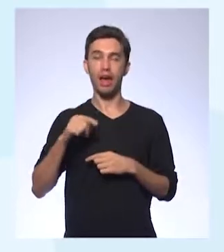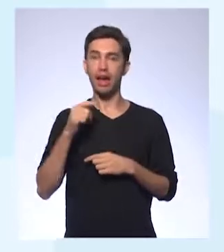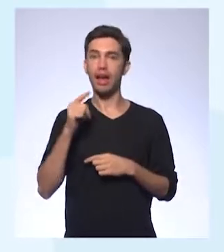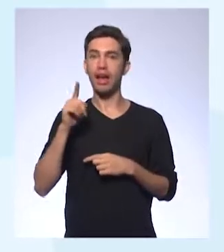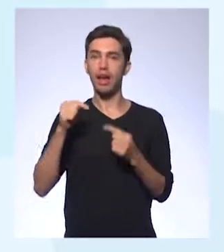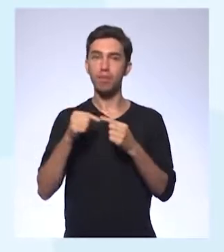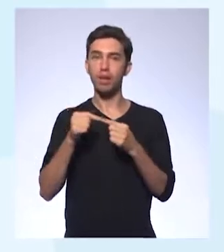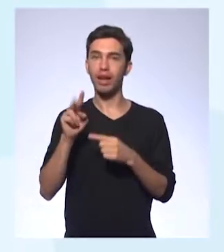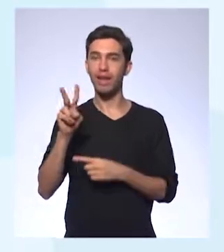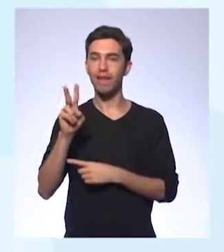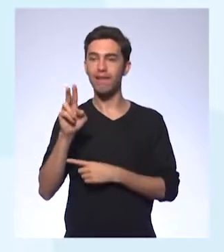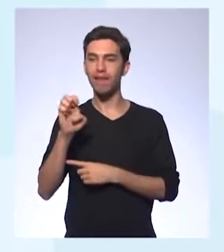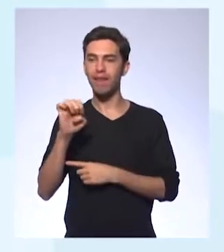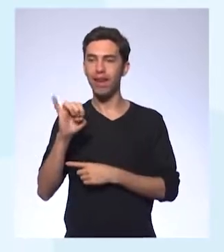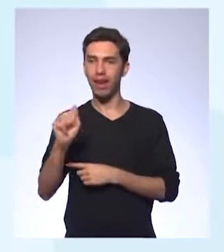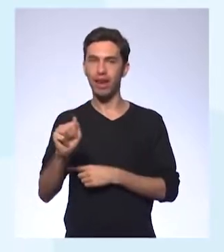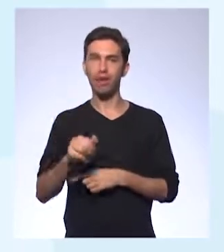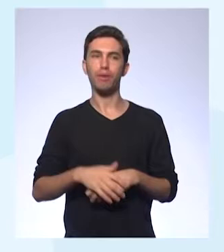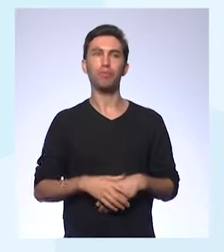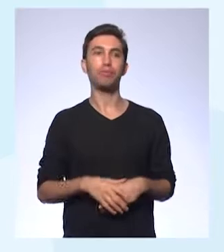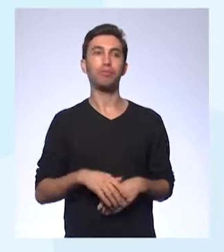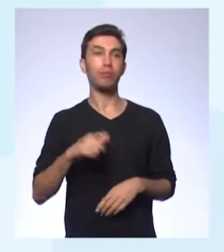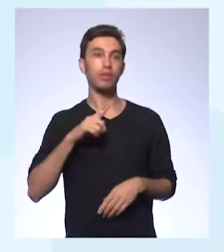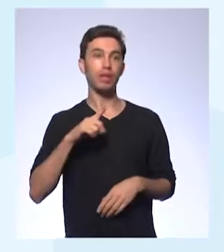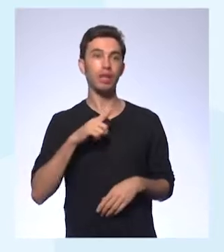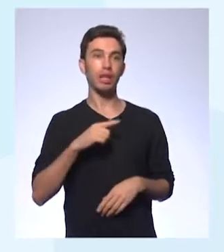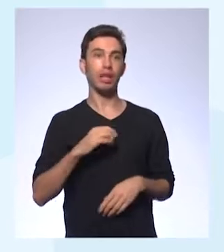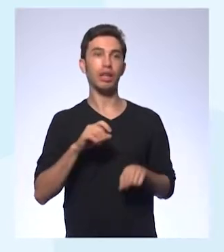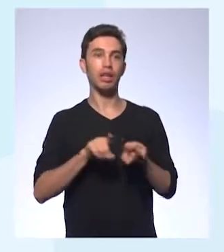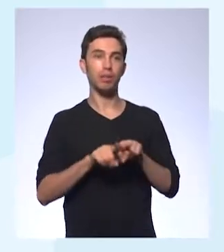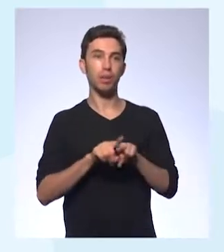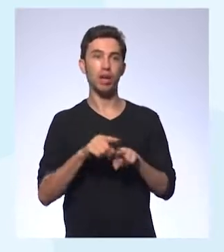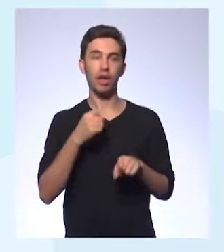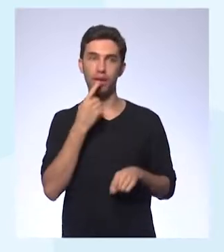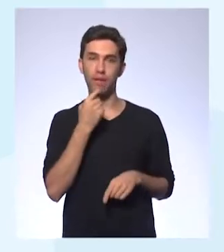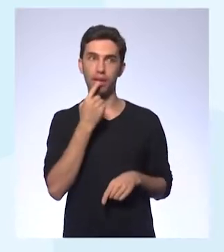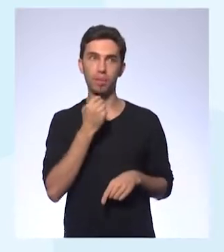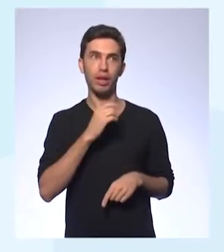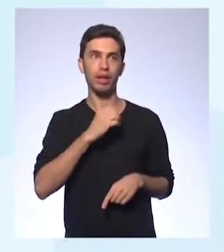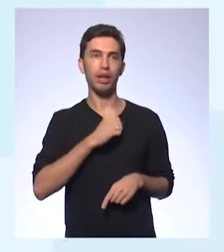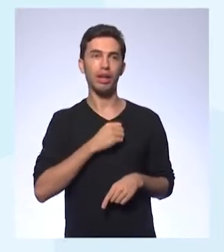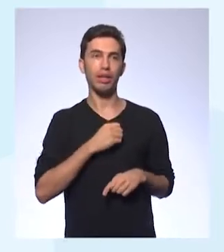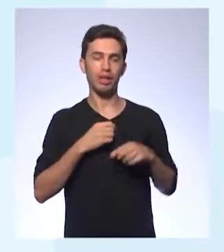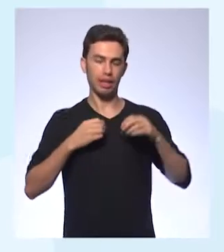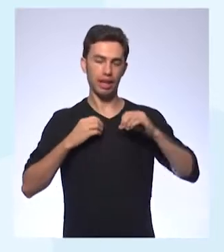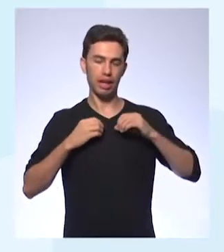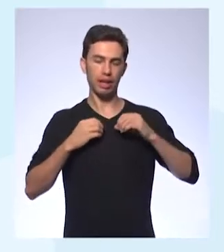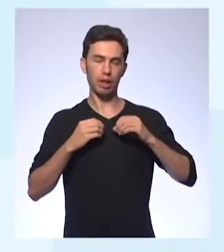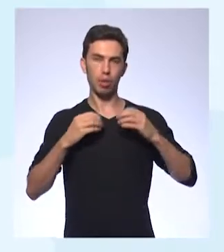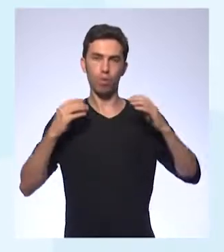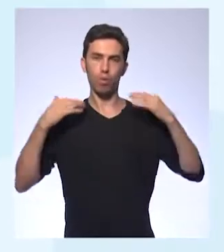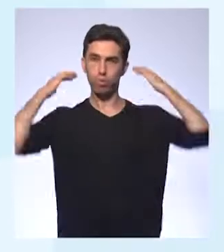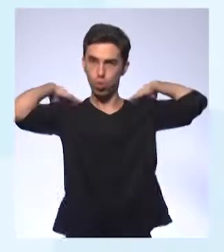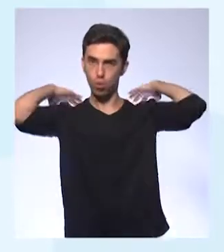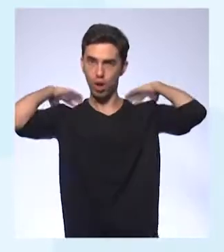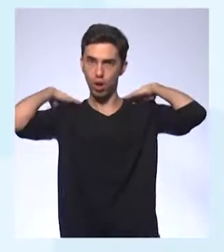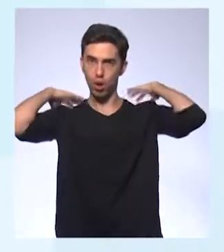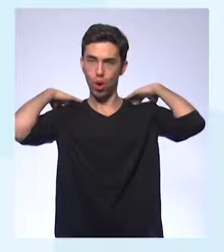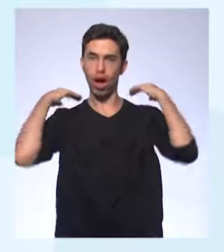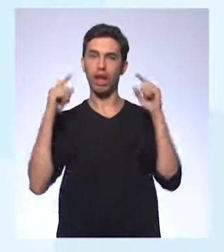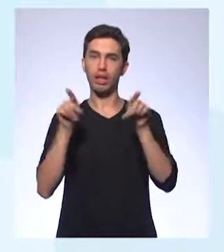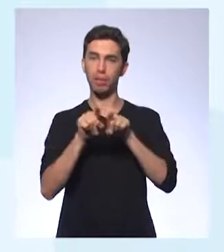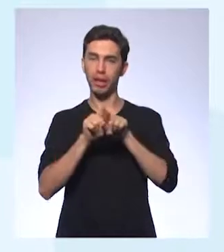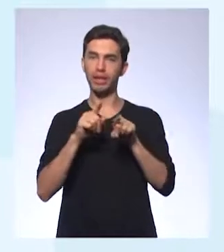até o pulmão, e sai do pulmão e volta para o coração. A gente chama ela de pequena circulação. Nesta